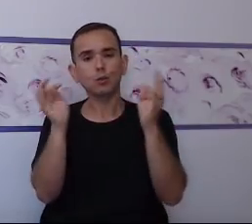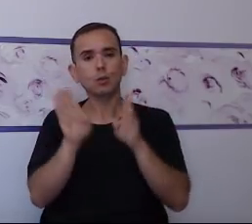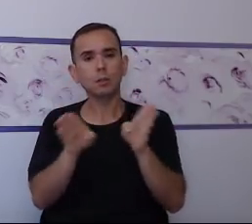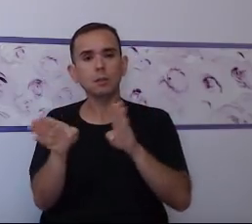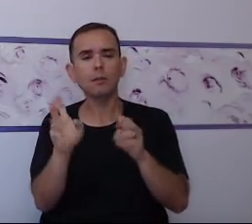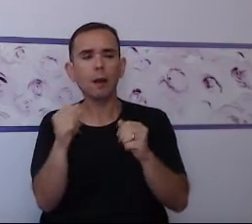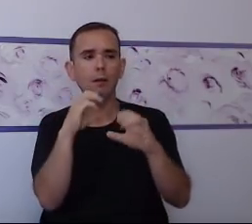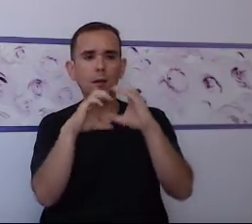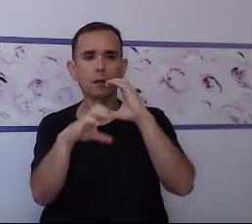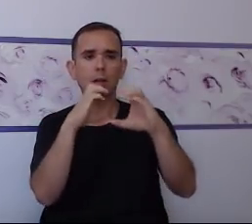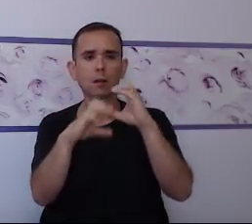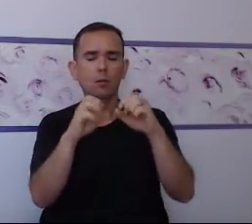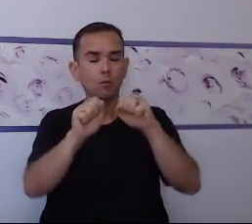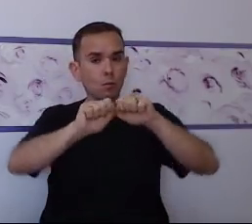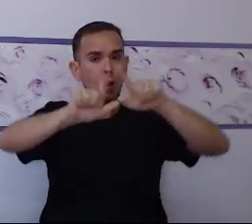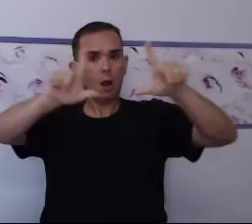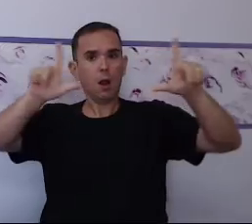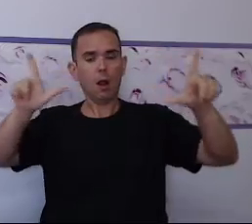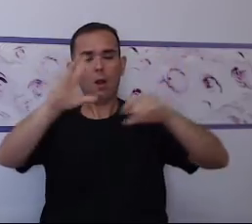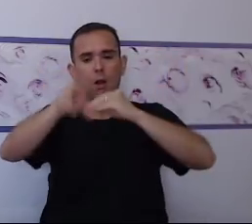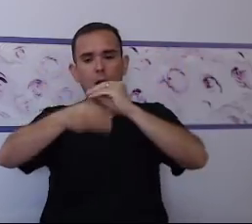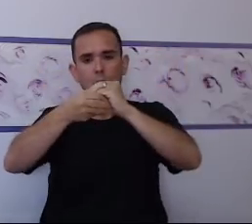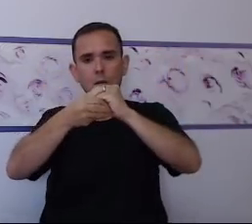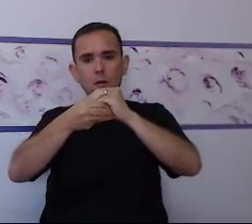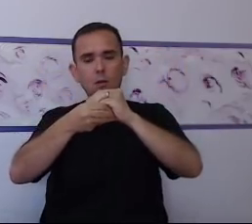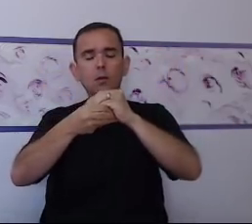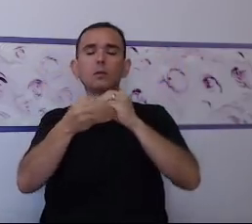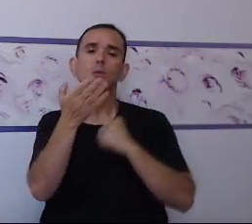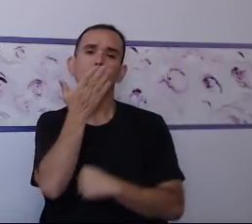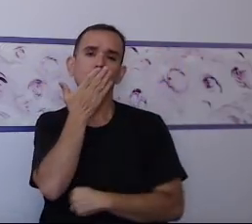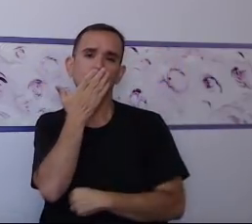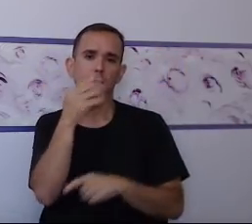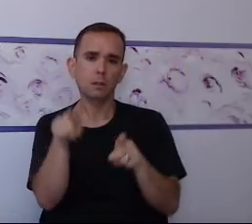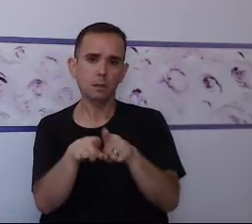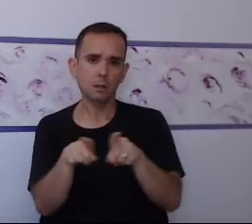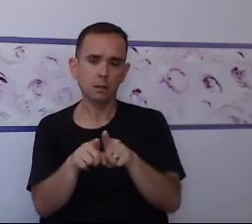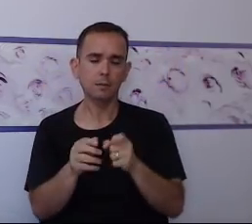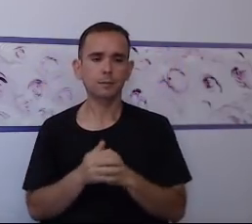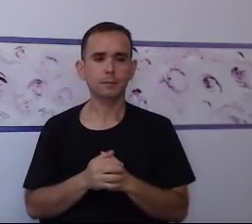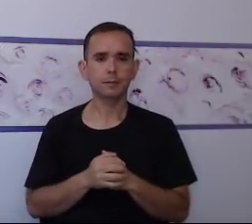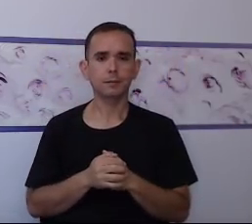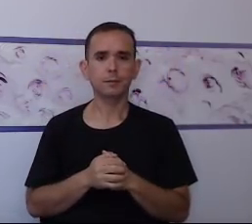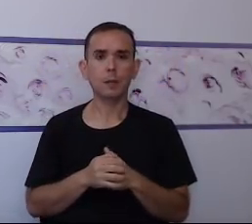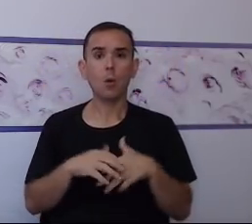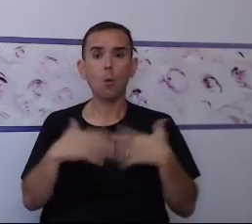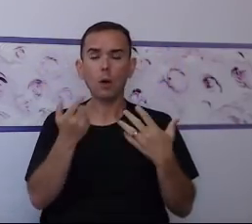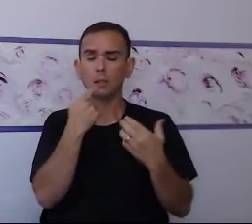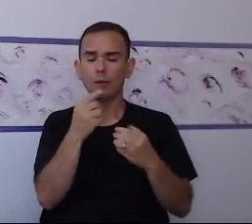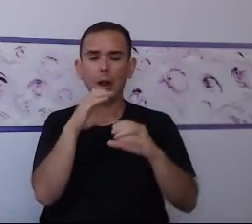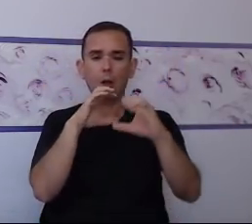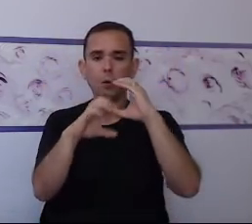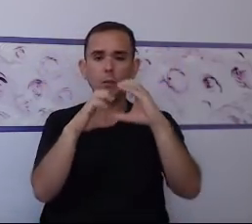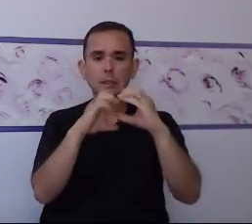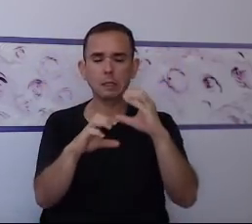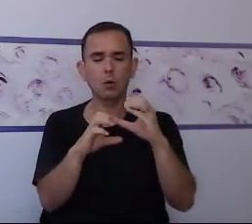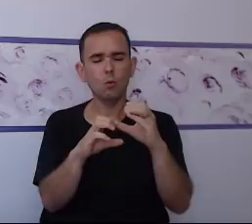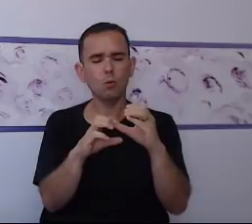na comunicação aumentativa, suplementar e alternativa. Quando a gente fala em comunicação